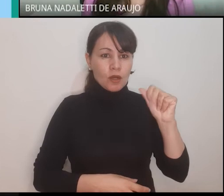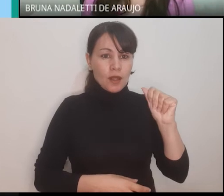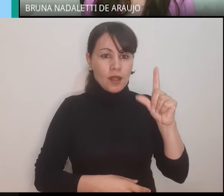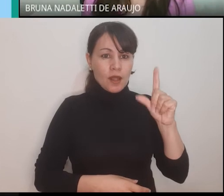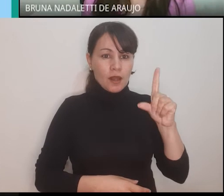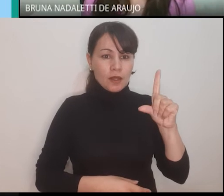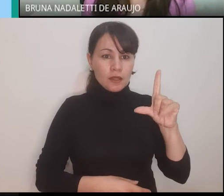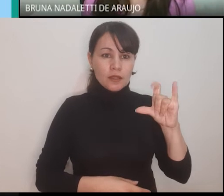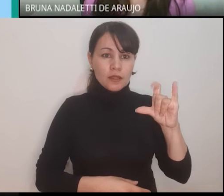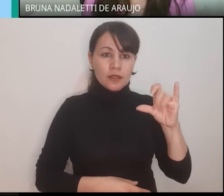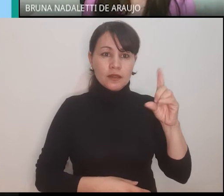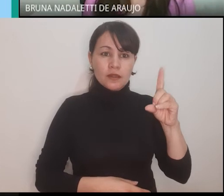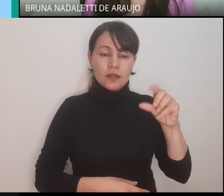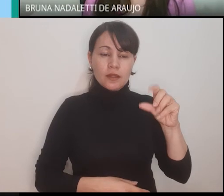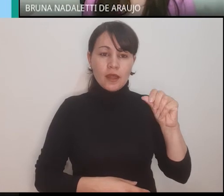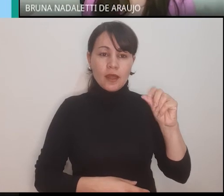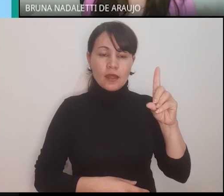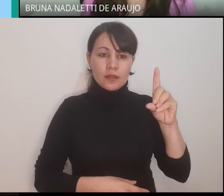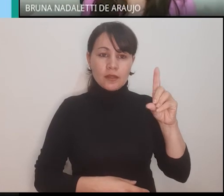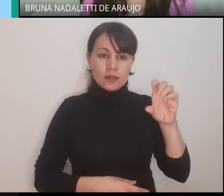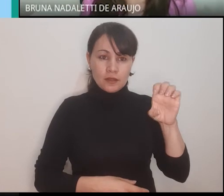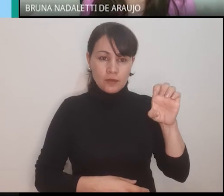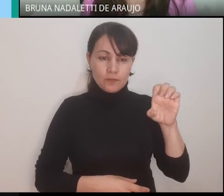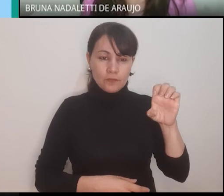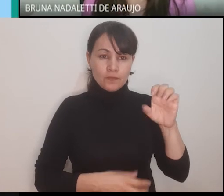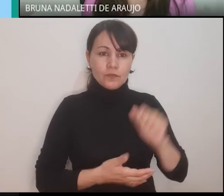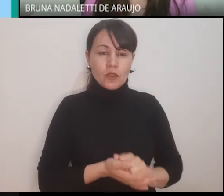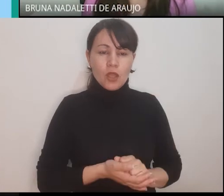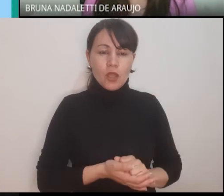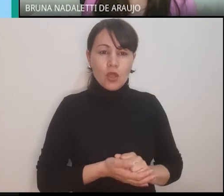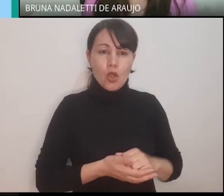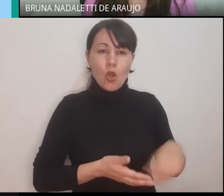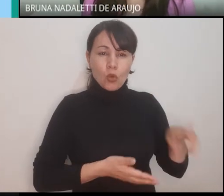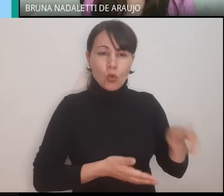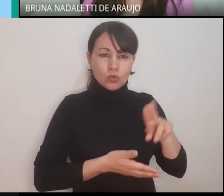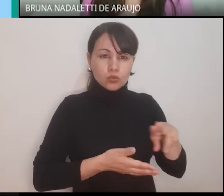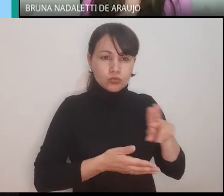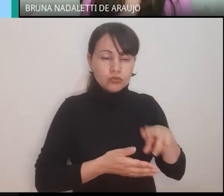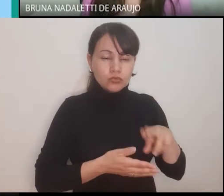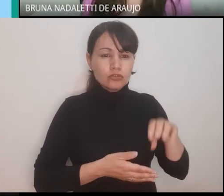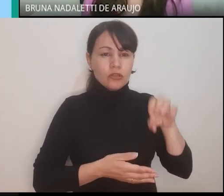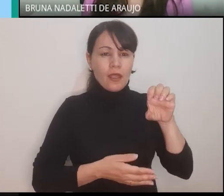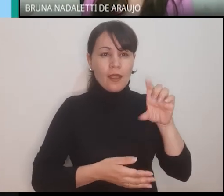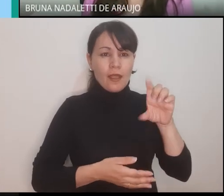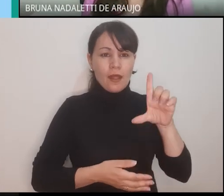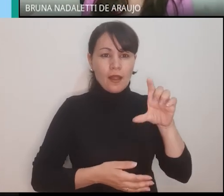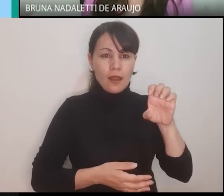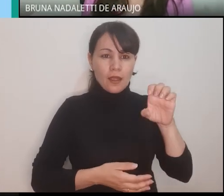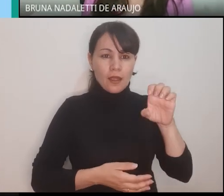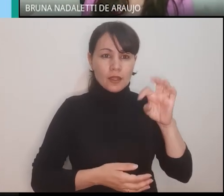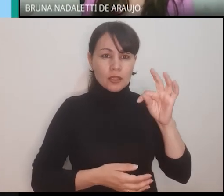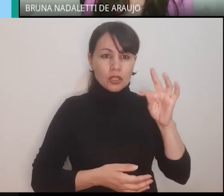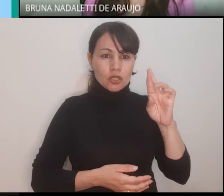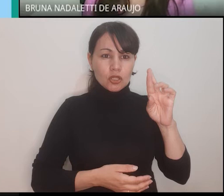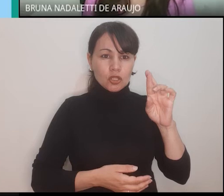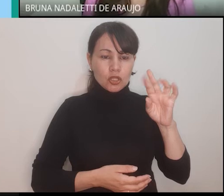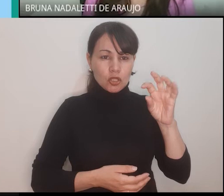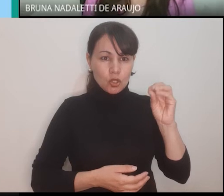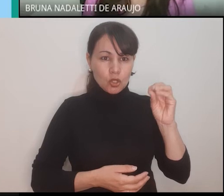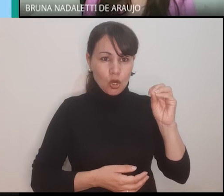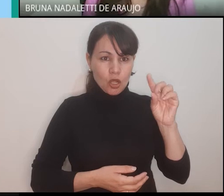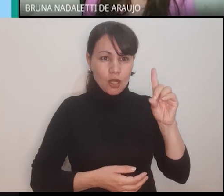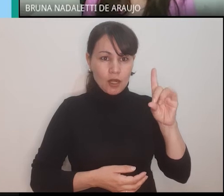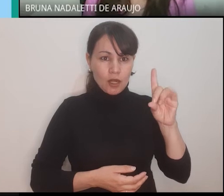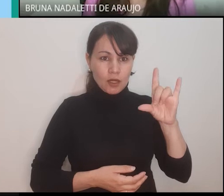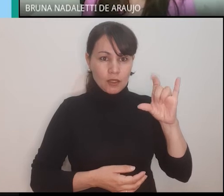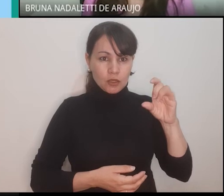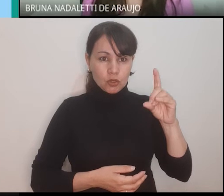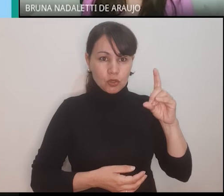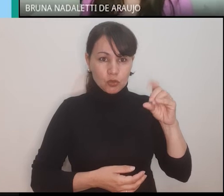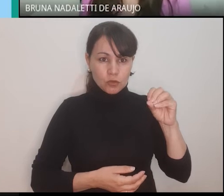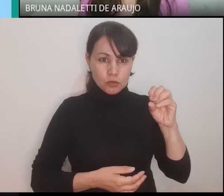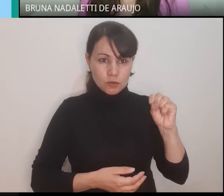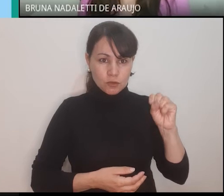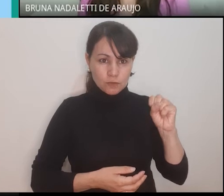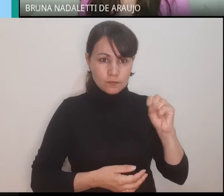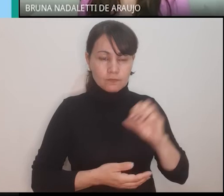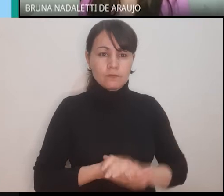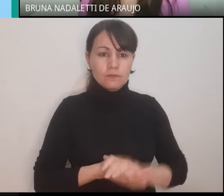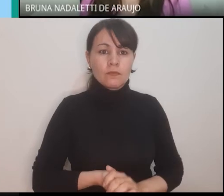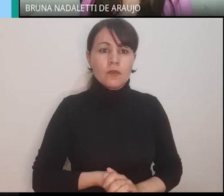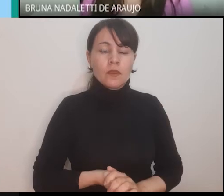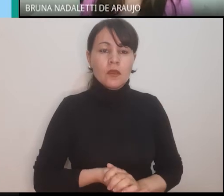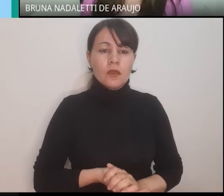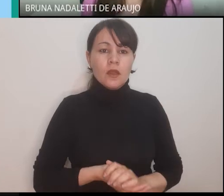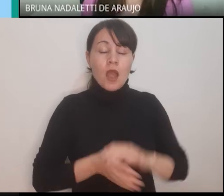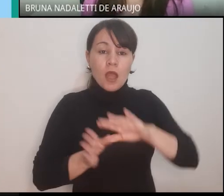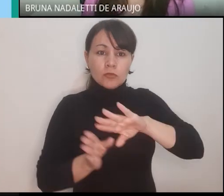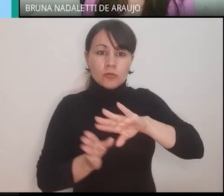a manutenção do teor de eletrólitos, a retenção de metabólitos, a